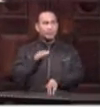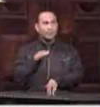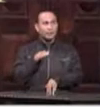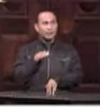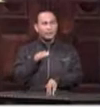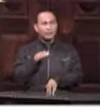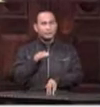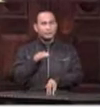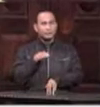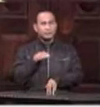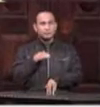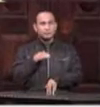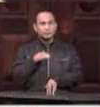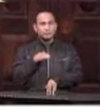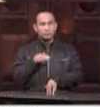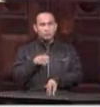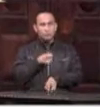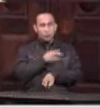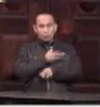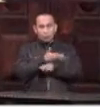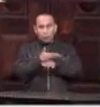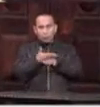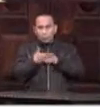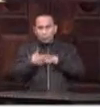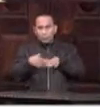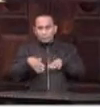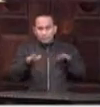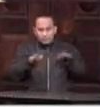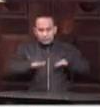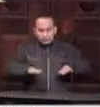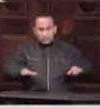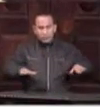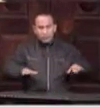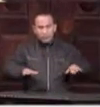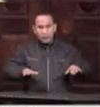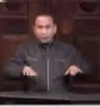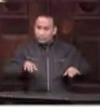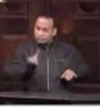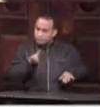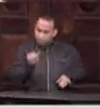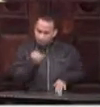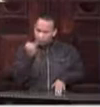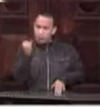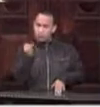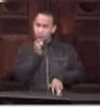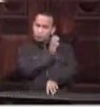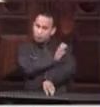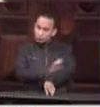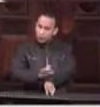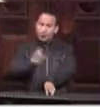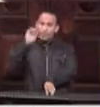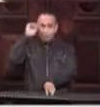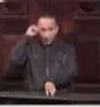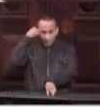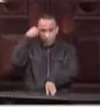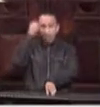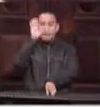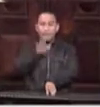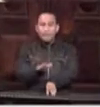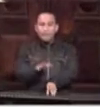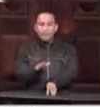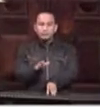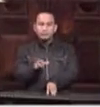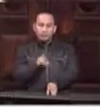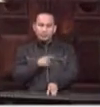majoritariamente objetos sagrados. São não só objetos importantes da cultura negra, mas são objetos